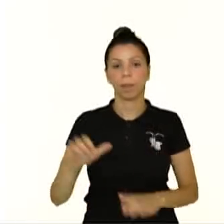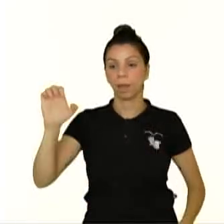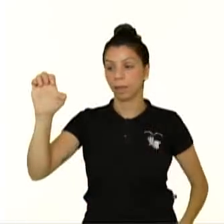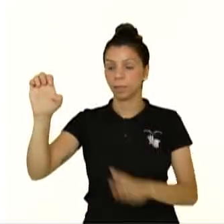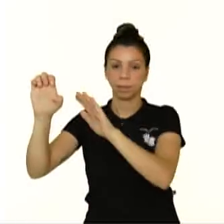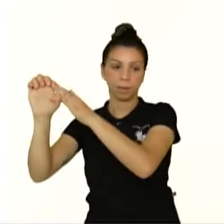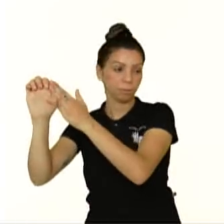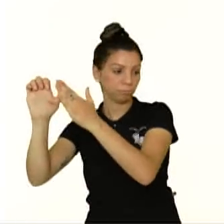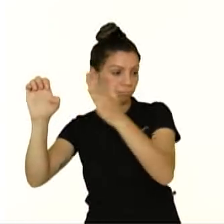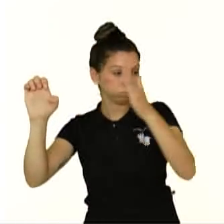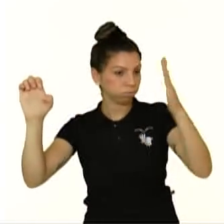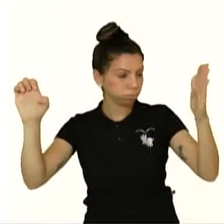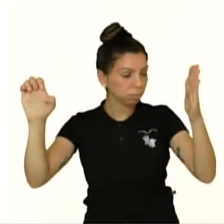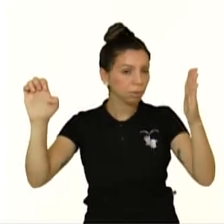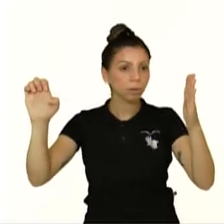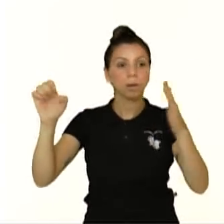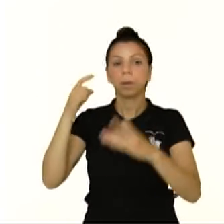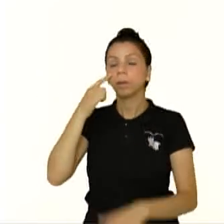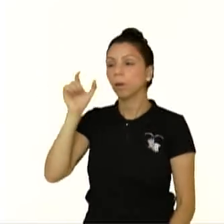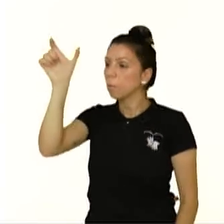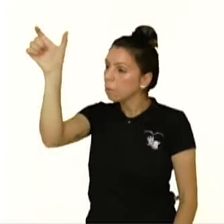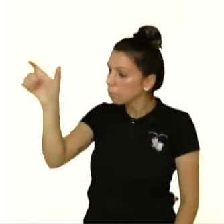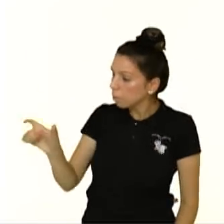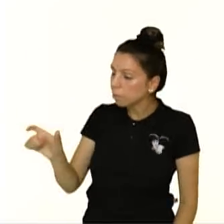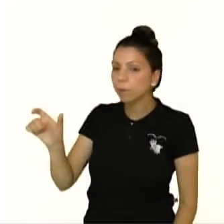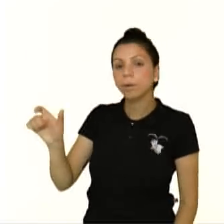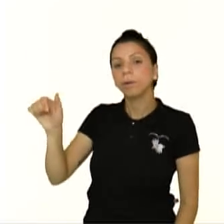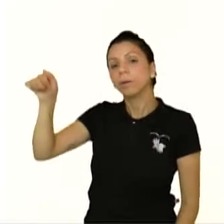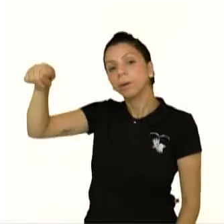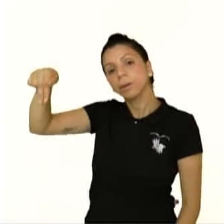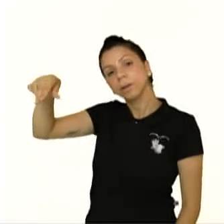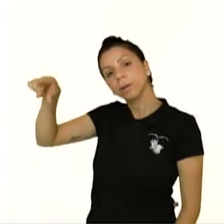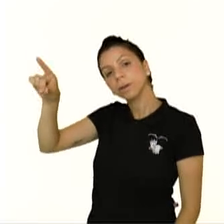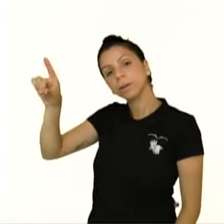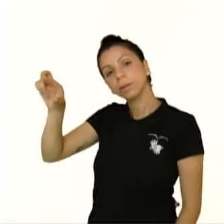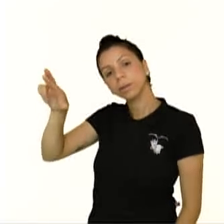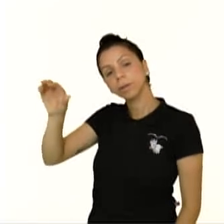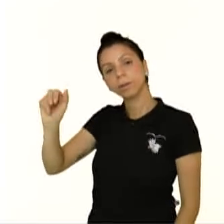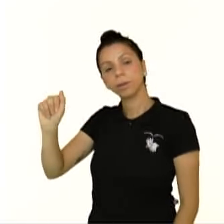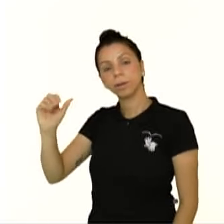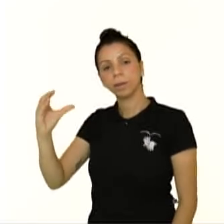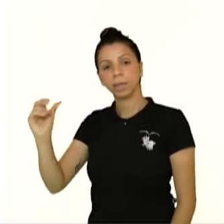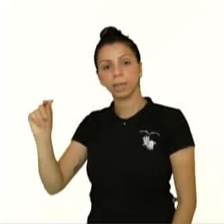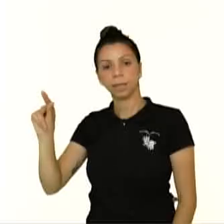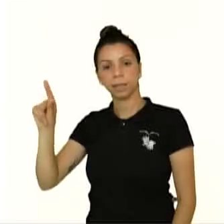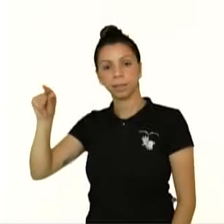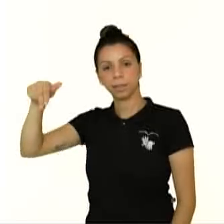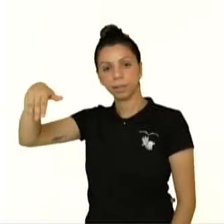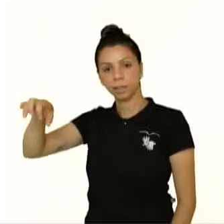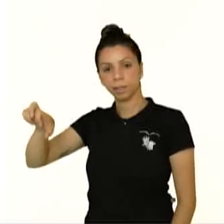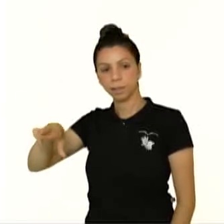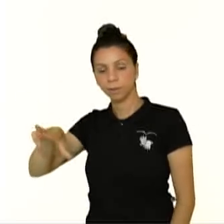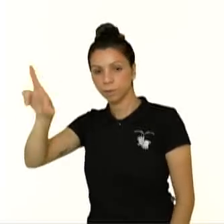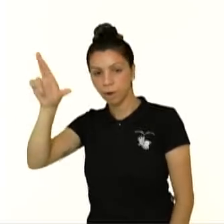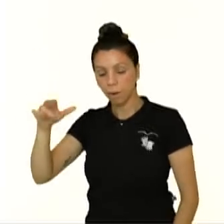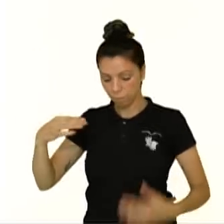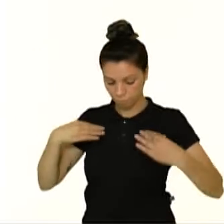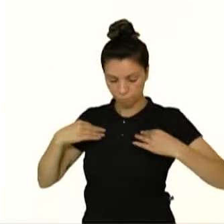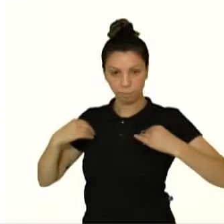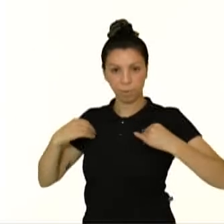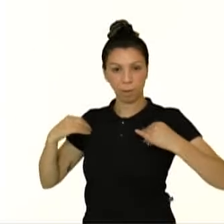Carnegie. Por que nós sabemos que é o Andrew Carnegie retratado aqui? Porque a gente consegue perceber a armadura de